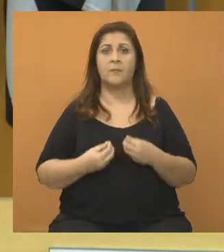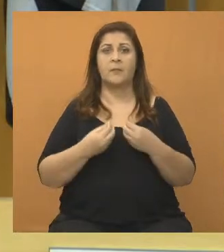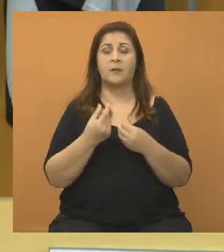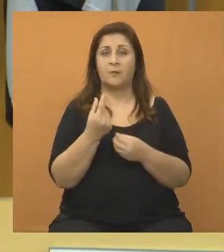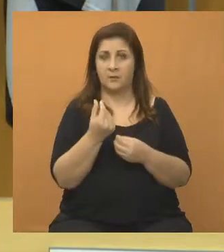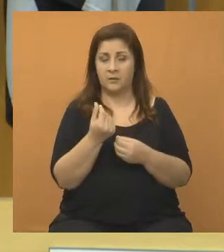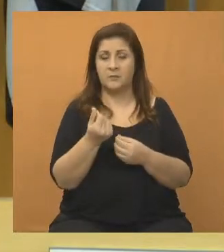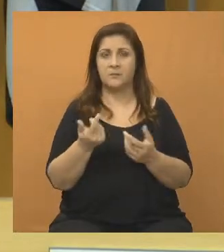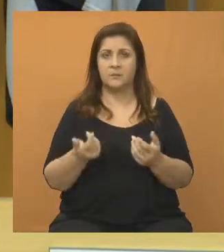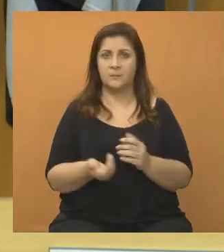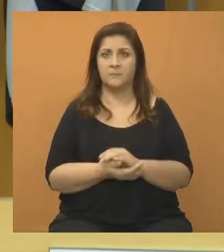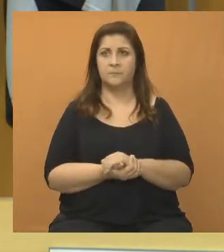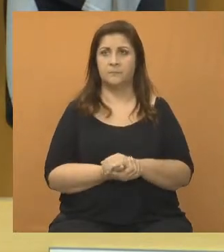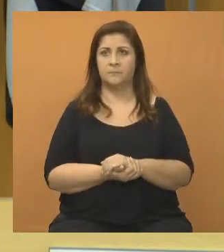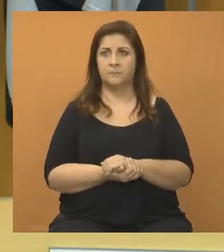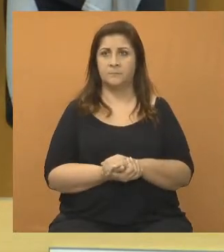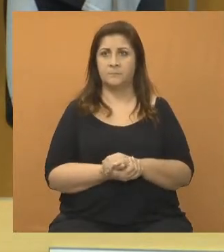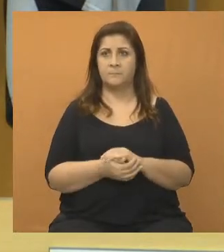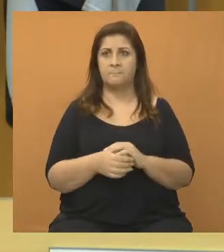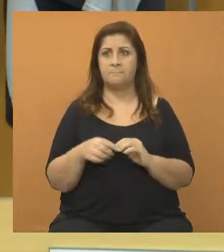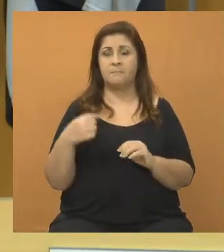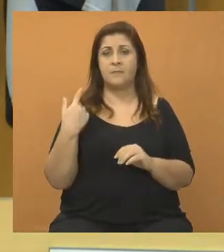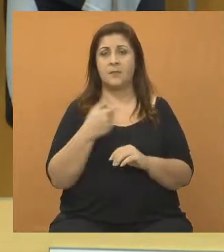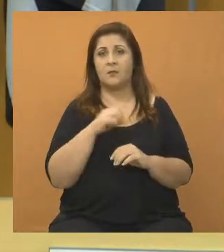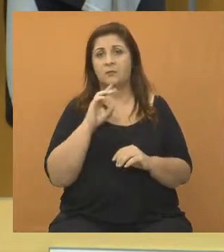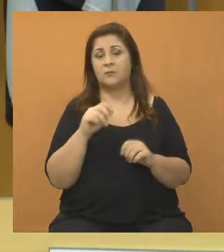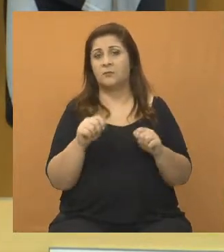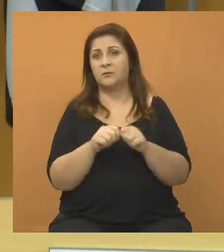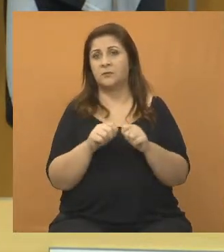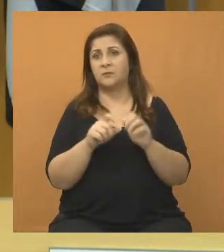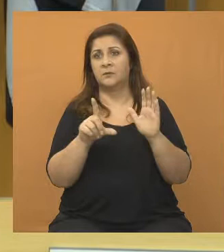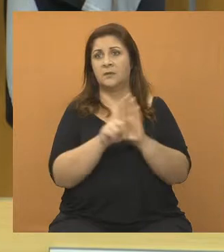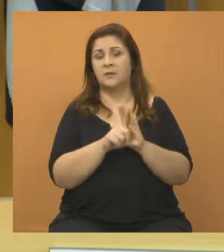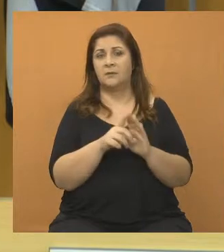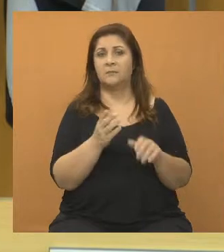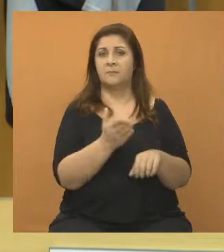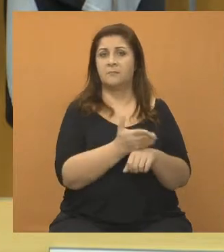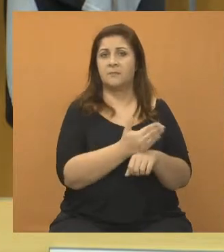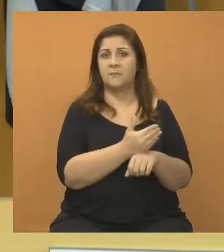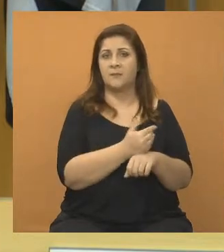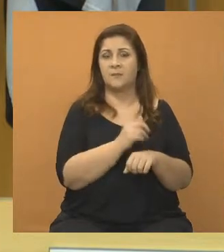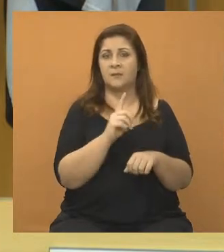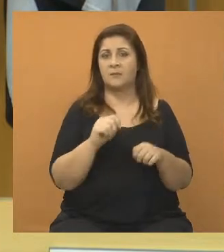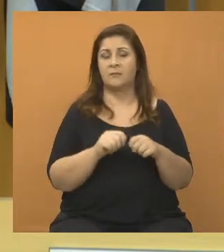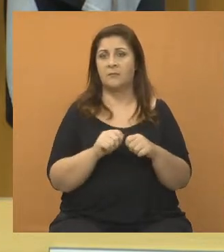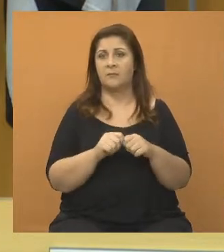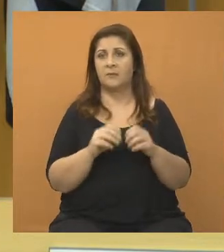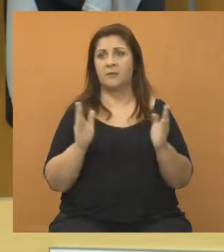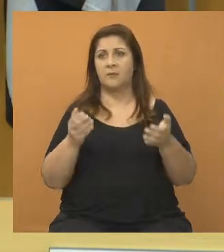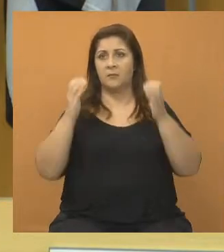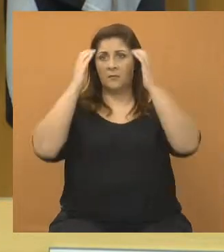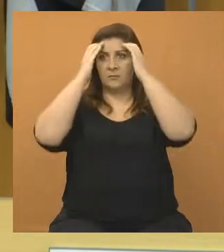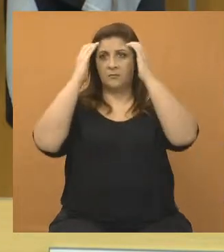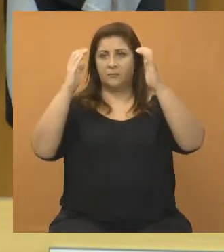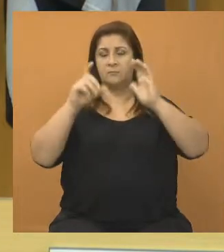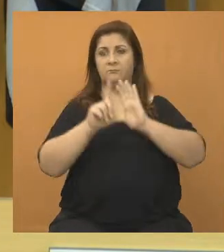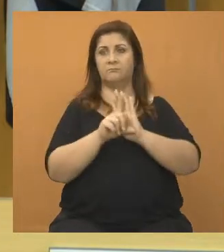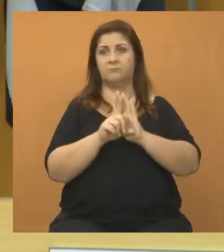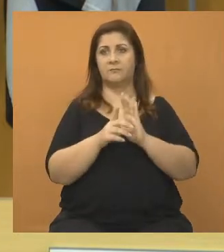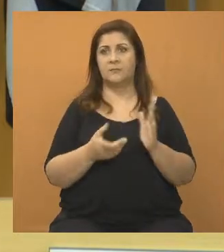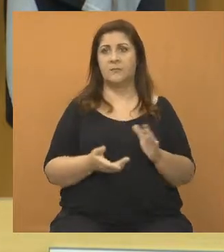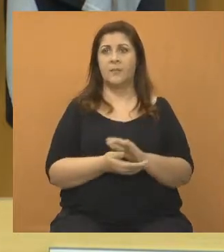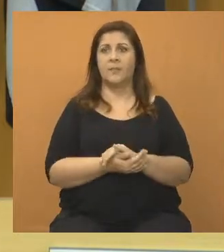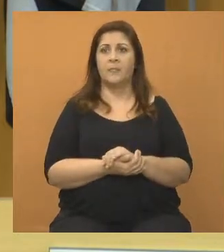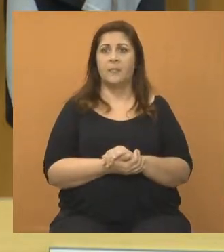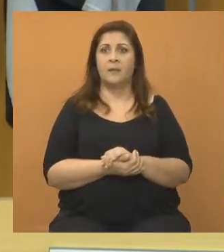advogado. Então, aqui a gente só está legalizando uma coisa que anteriormente não era realizada. Então, não